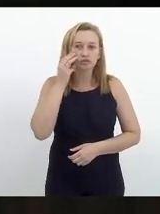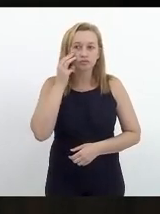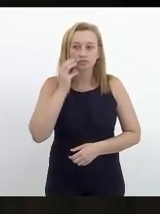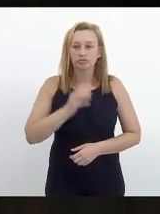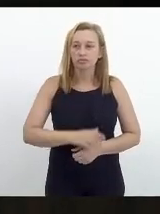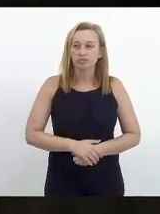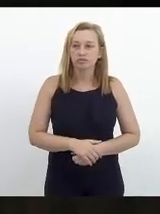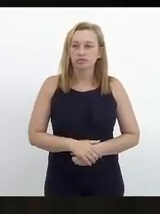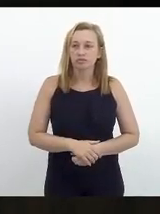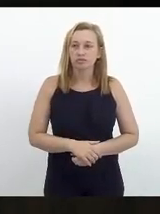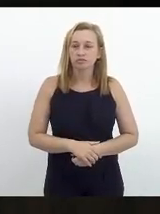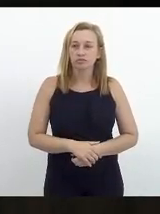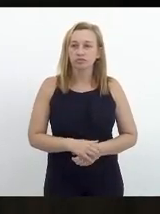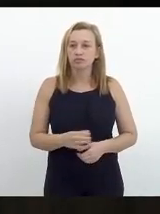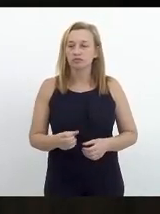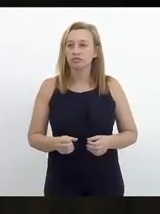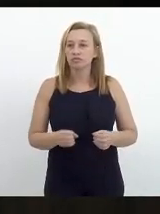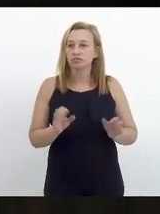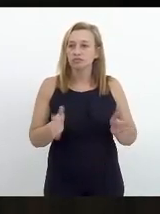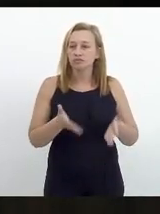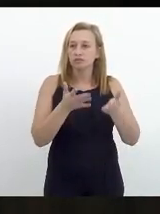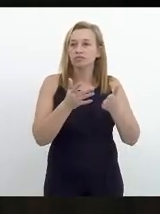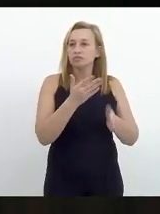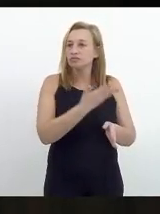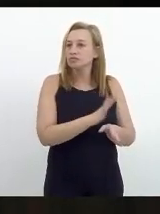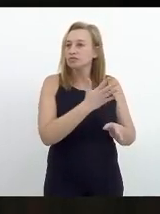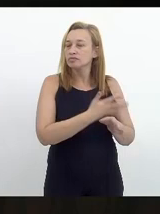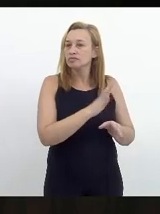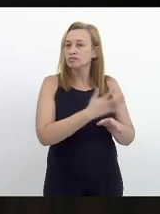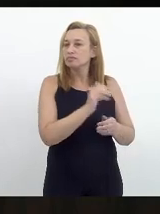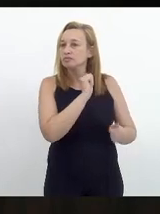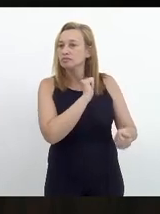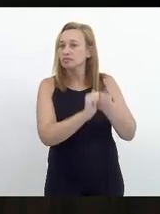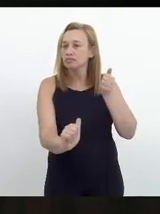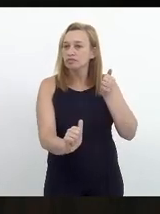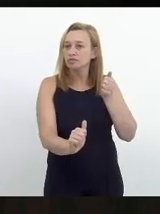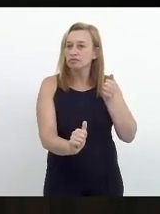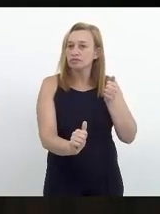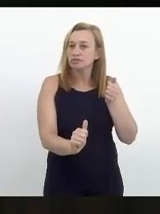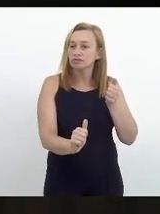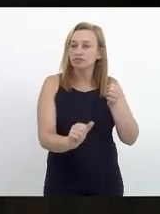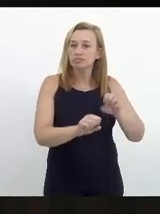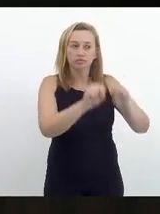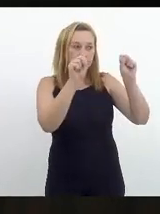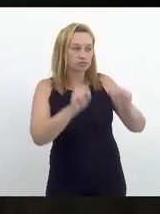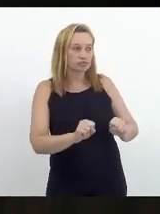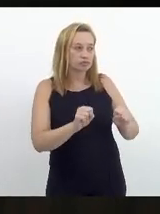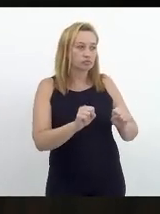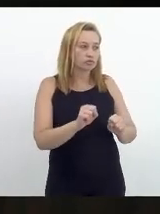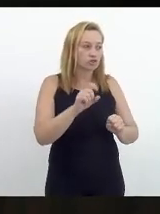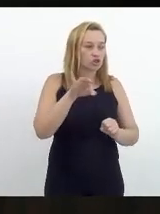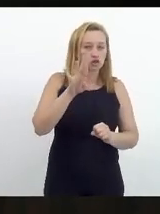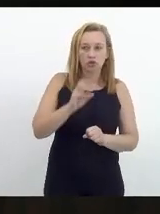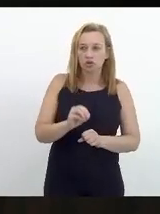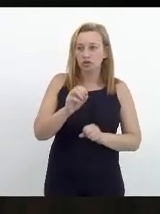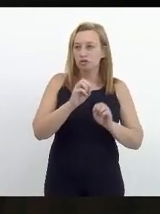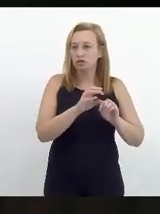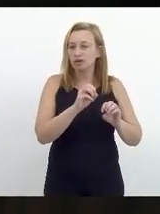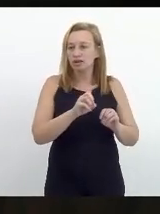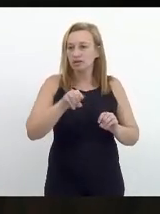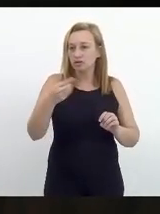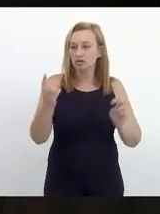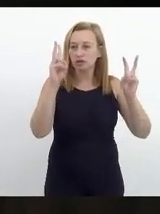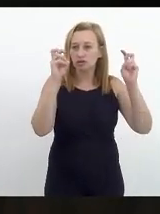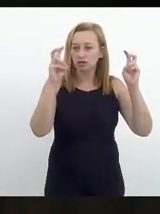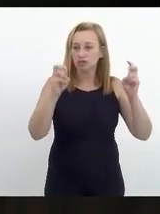Carneiro, que cria o programa de incentivo à prática de esporte, esportiva do sistema socioeducativo e das outras providências. Pendendo